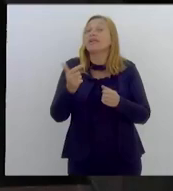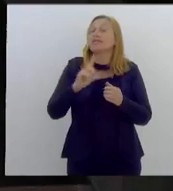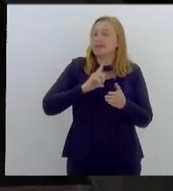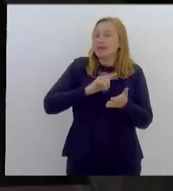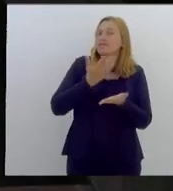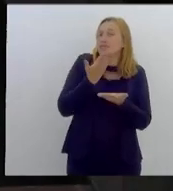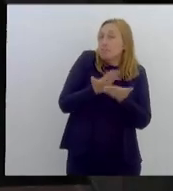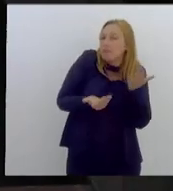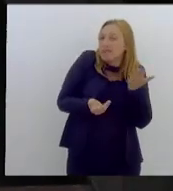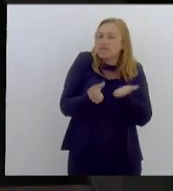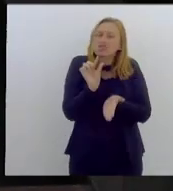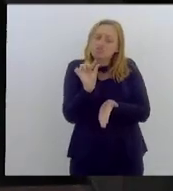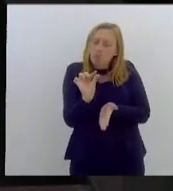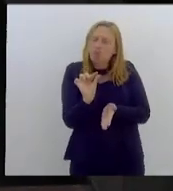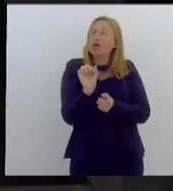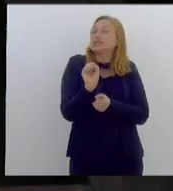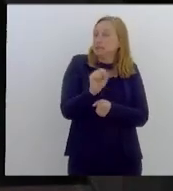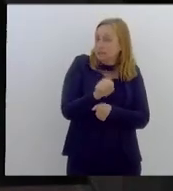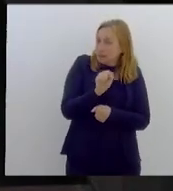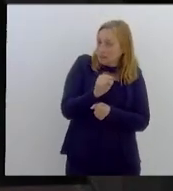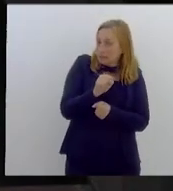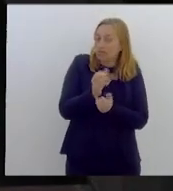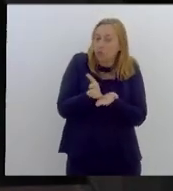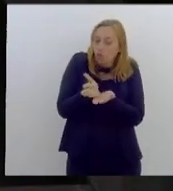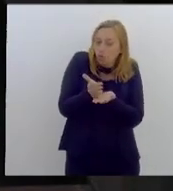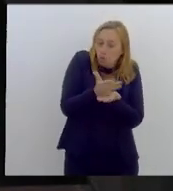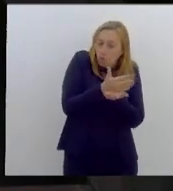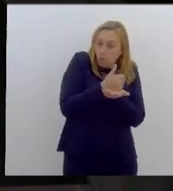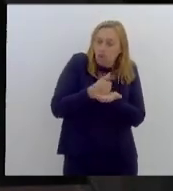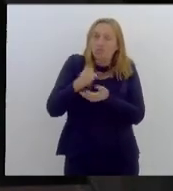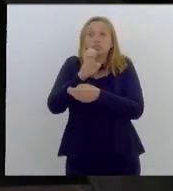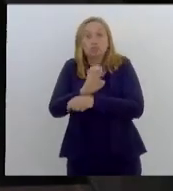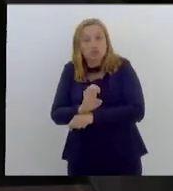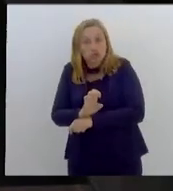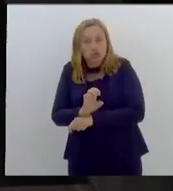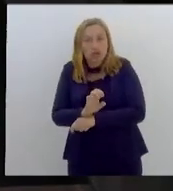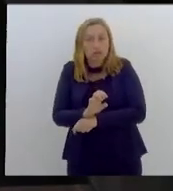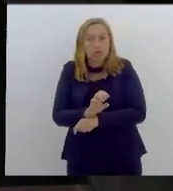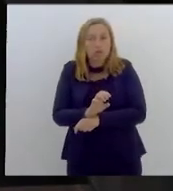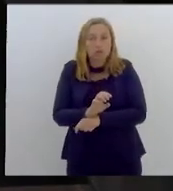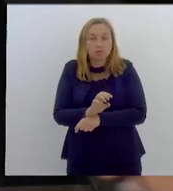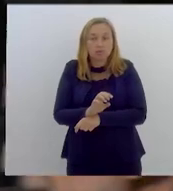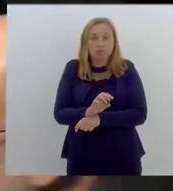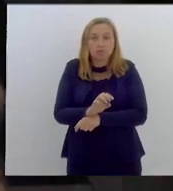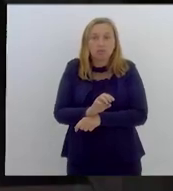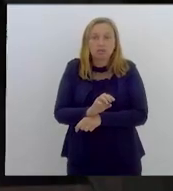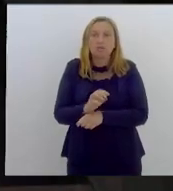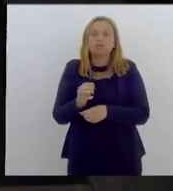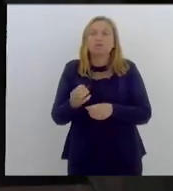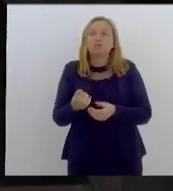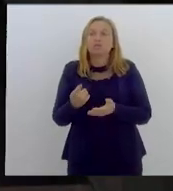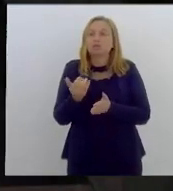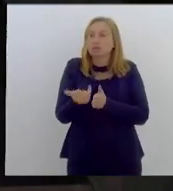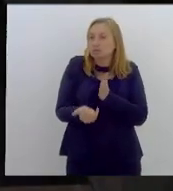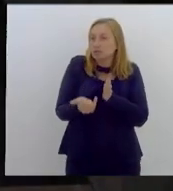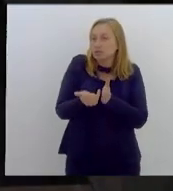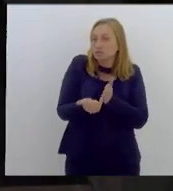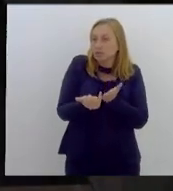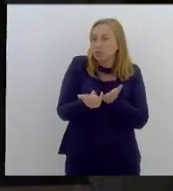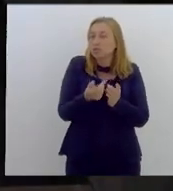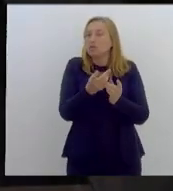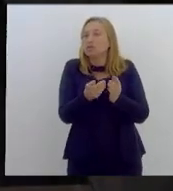perdas significativas da arrecadação do Estado diante dos benefícios fiscais dados